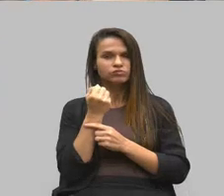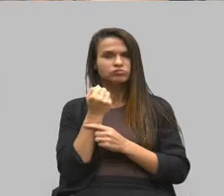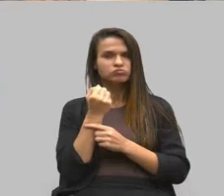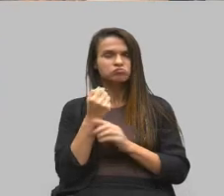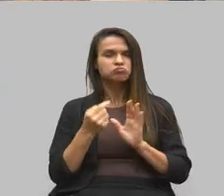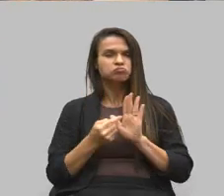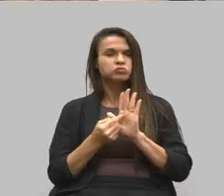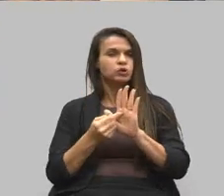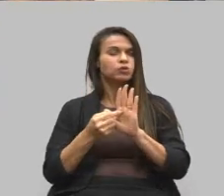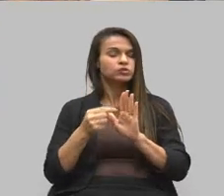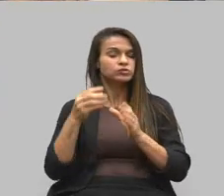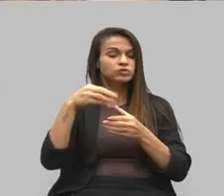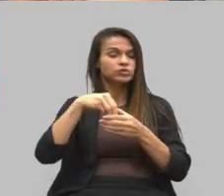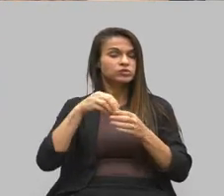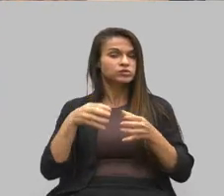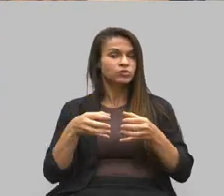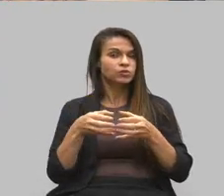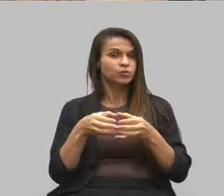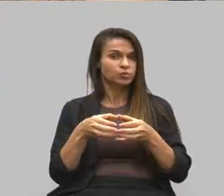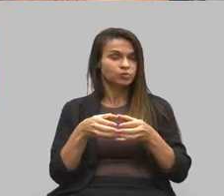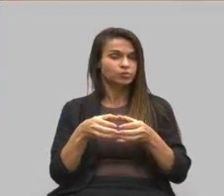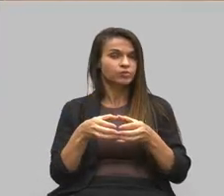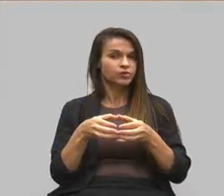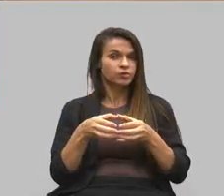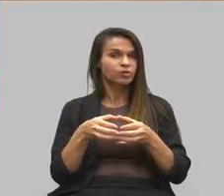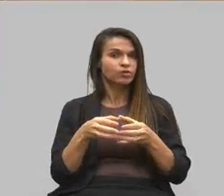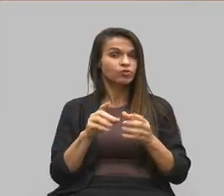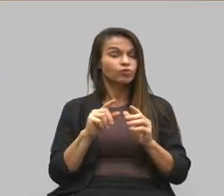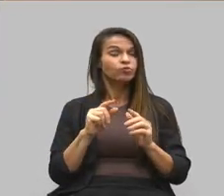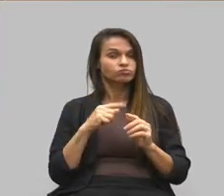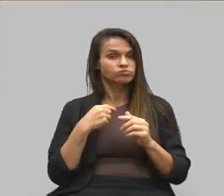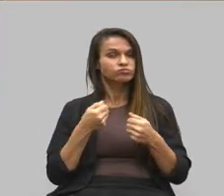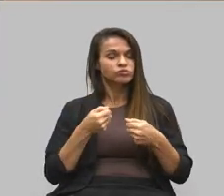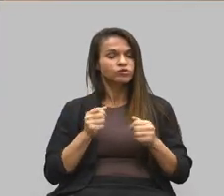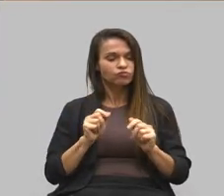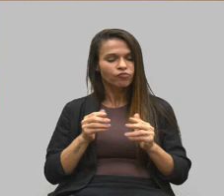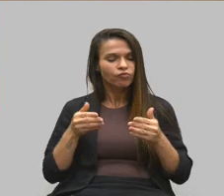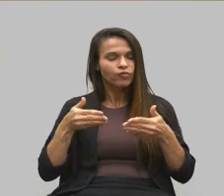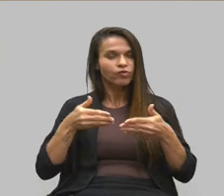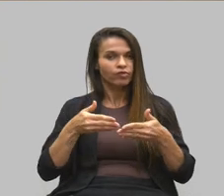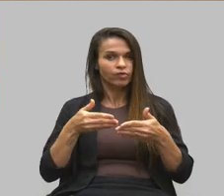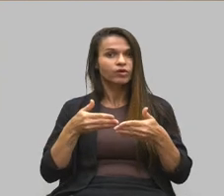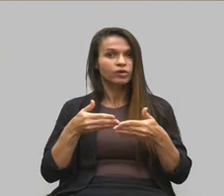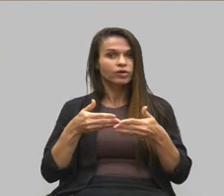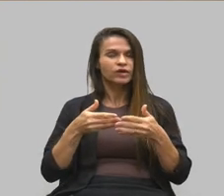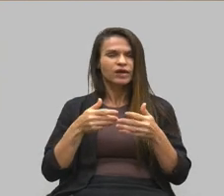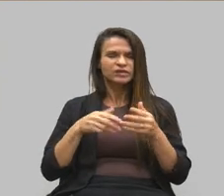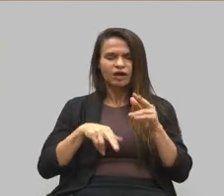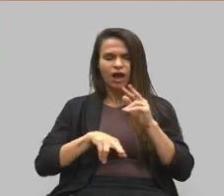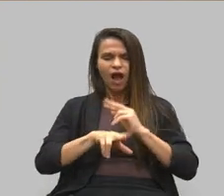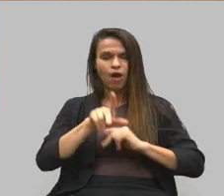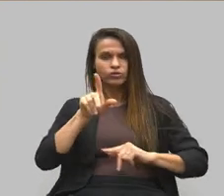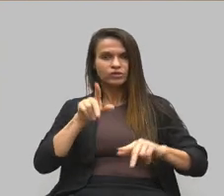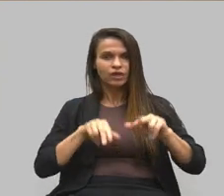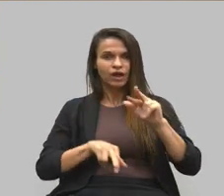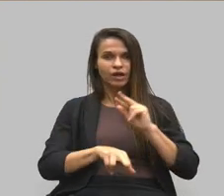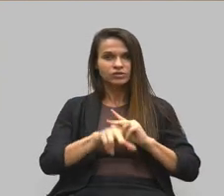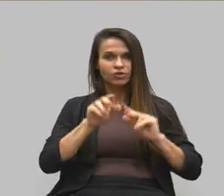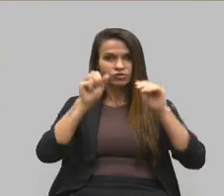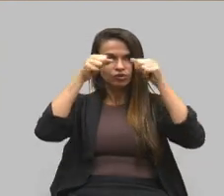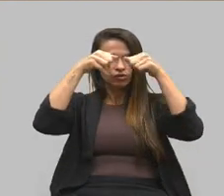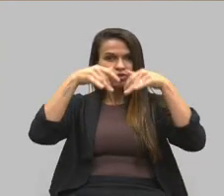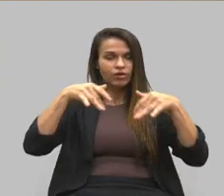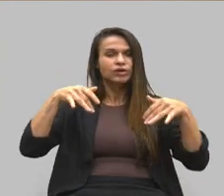grupo Clínico Então a gente tem que trabalhar muito e essas alterações motoras no autismo elas estão sendo cada vez mais